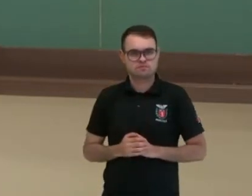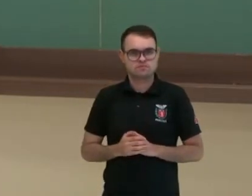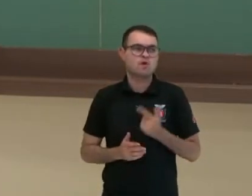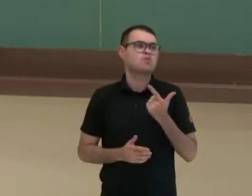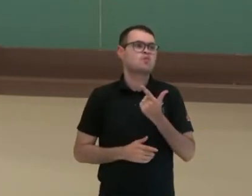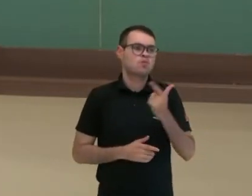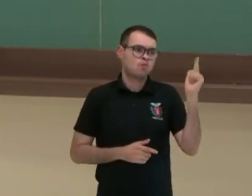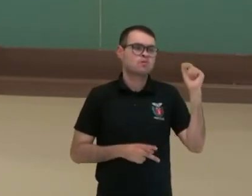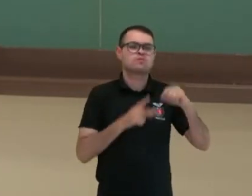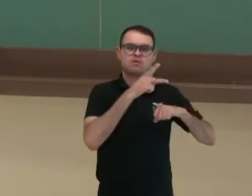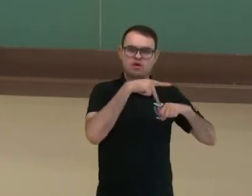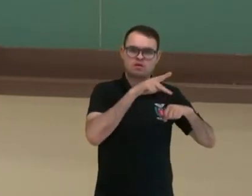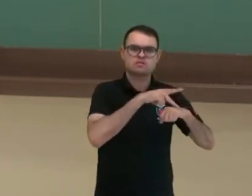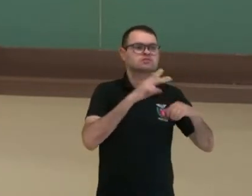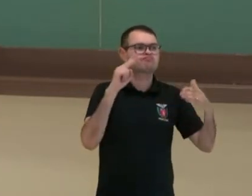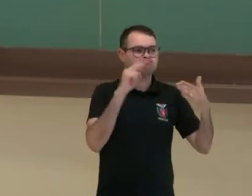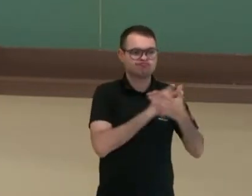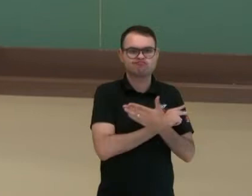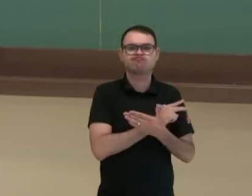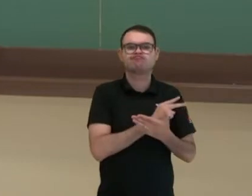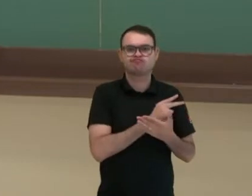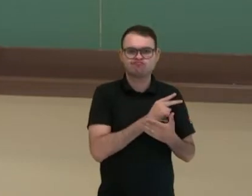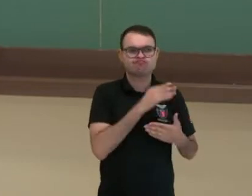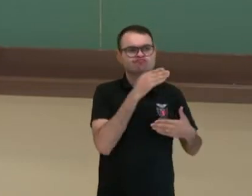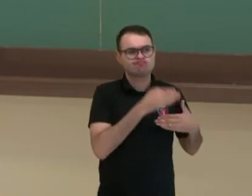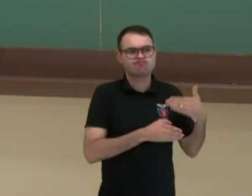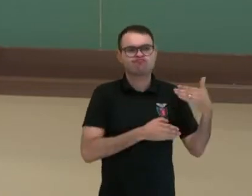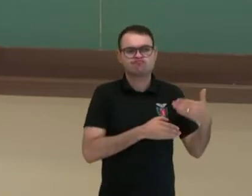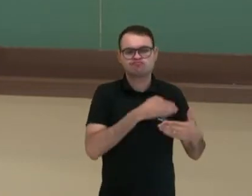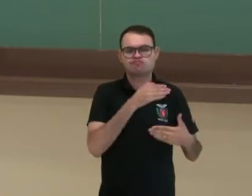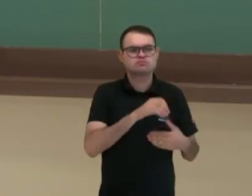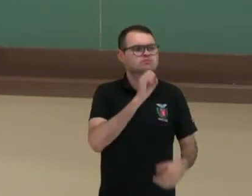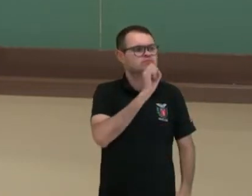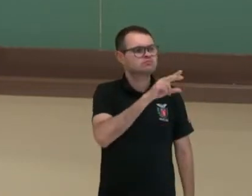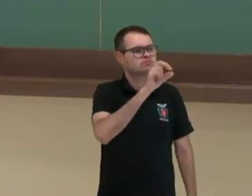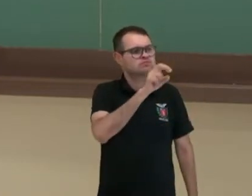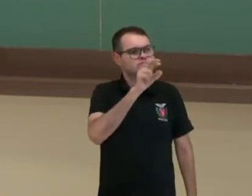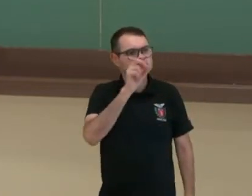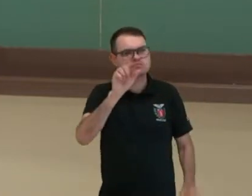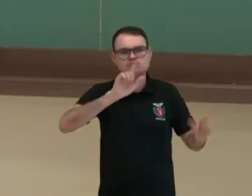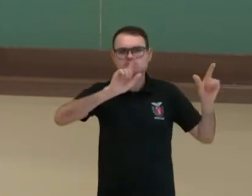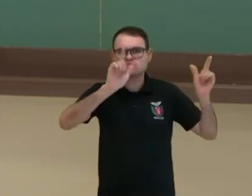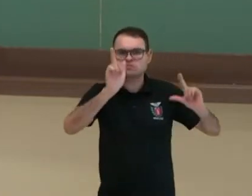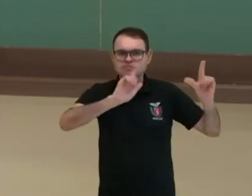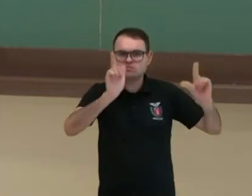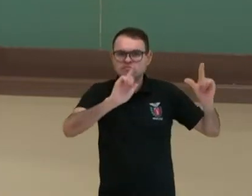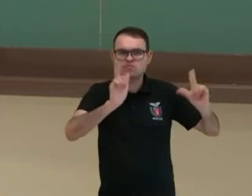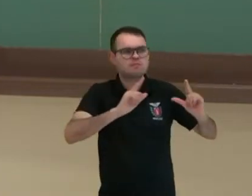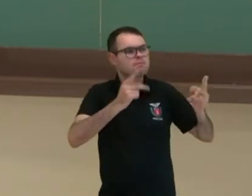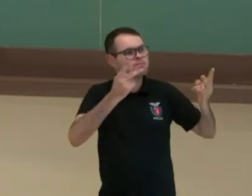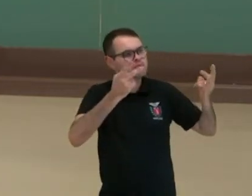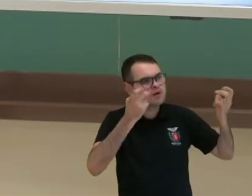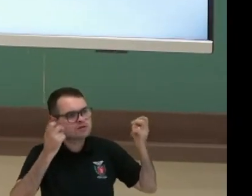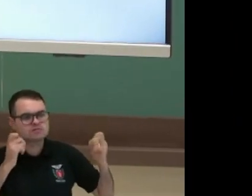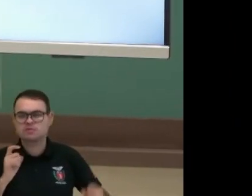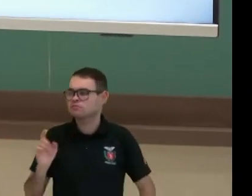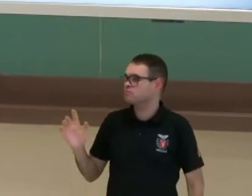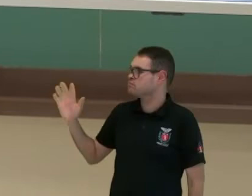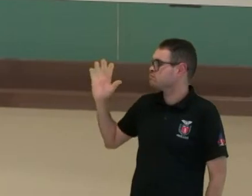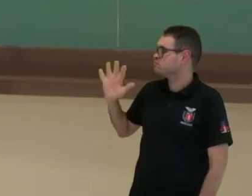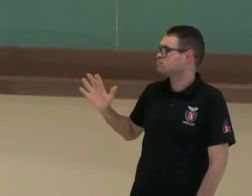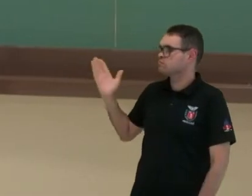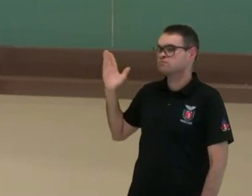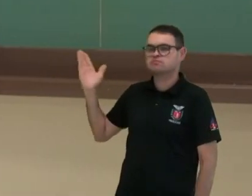outros países acontece. E nós observamos isso nos noticiários. A gente percebe nessa